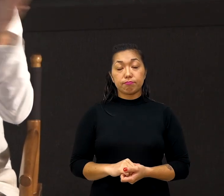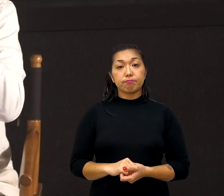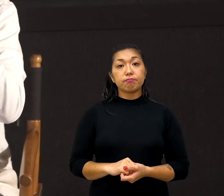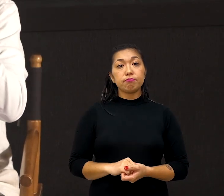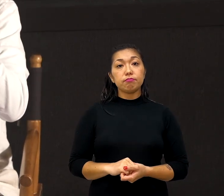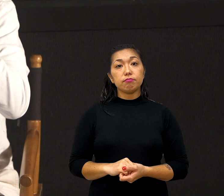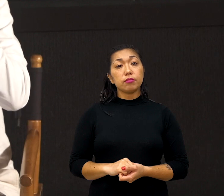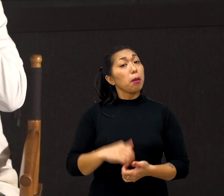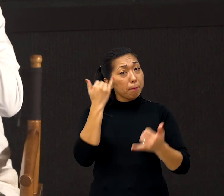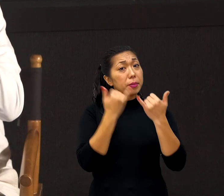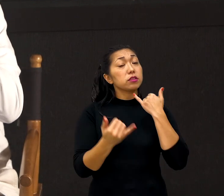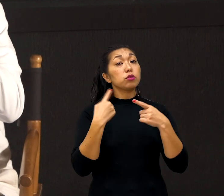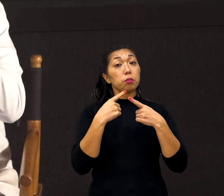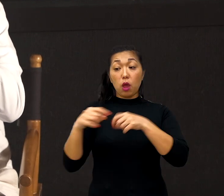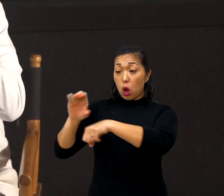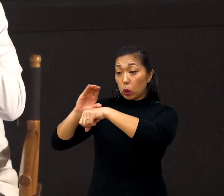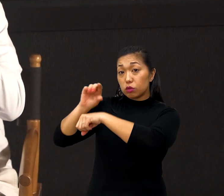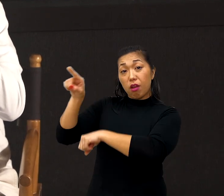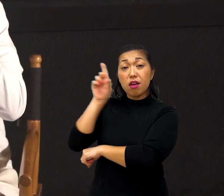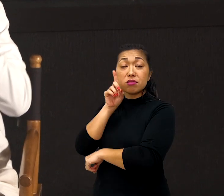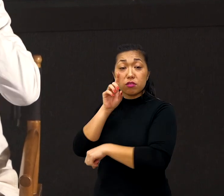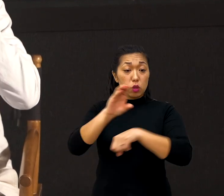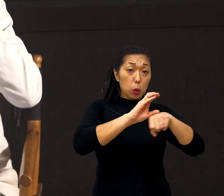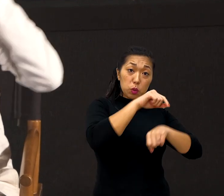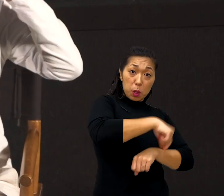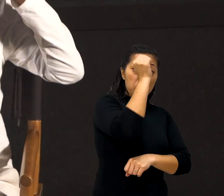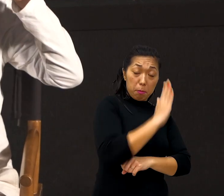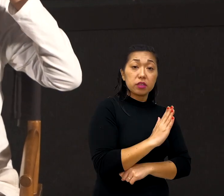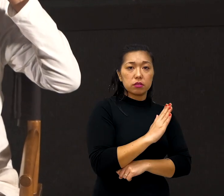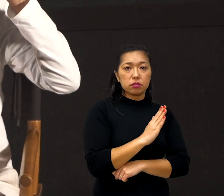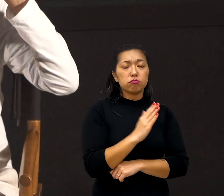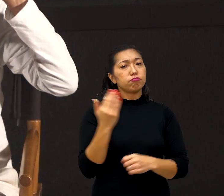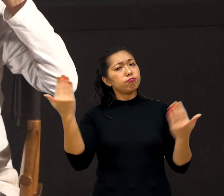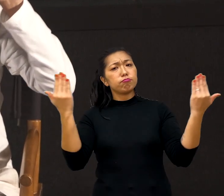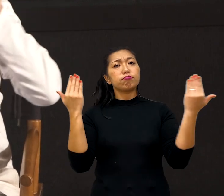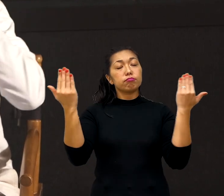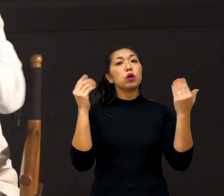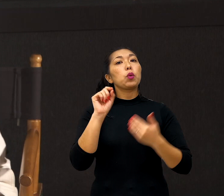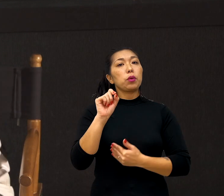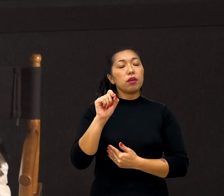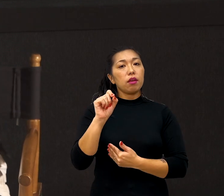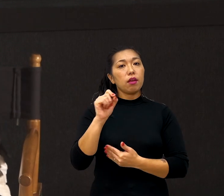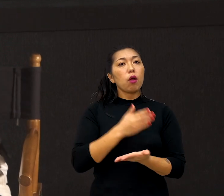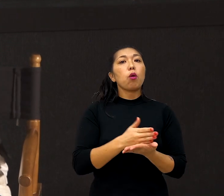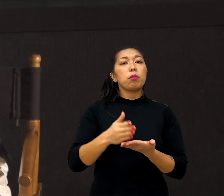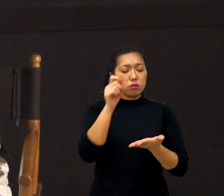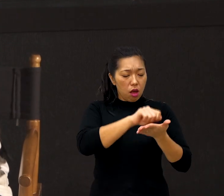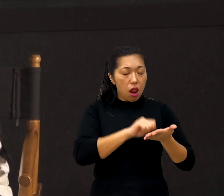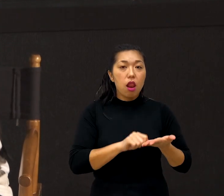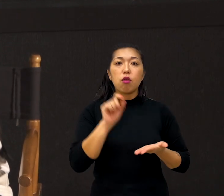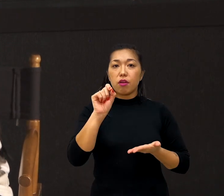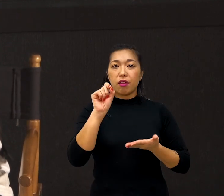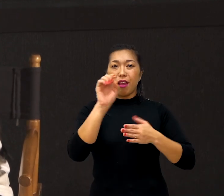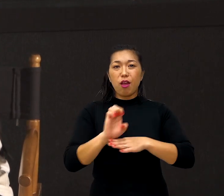vai encontrar, porque foram 2 constituições que foram feitas nessa região a partir da ideia do